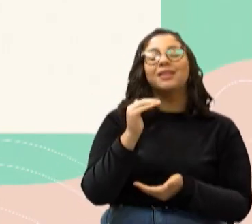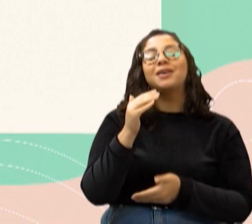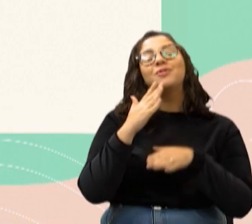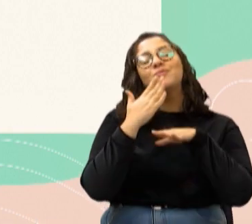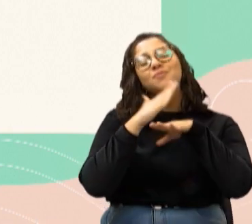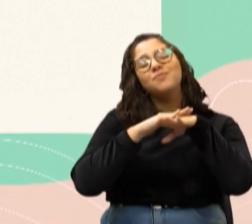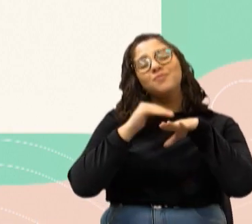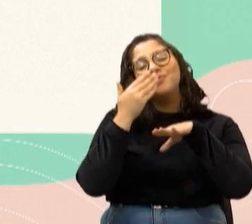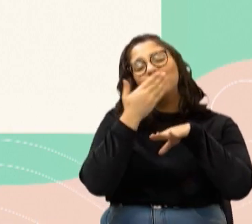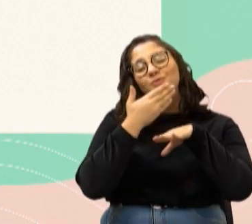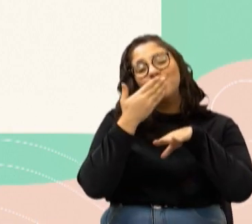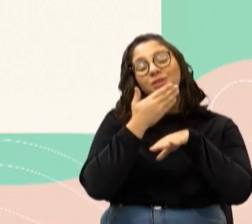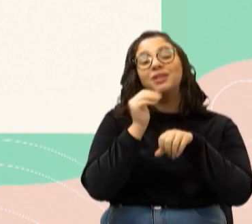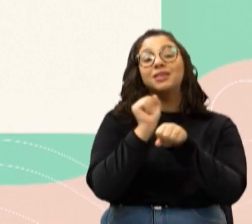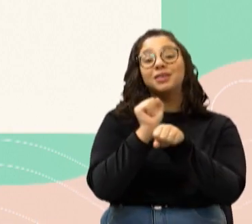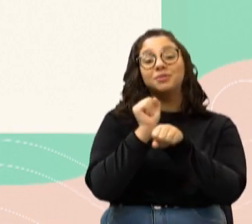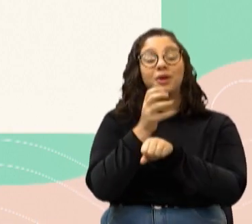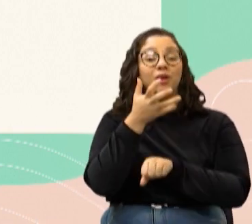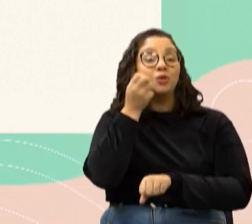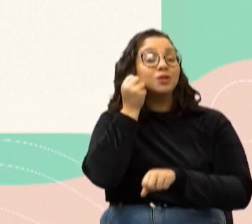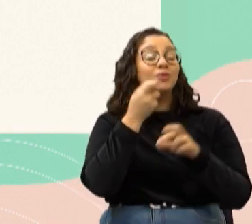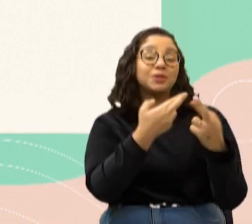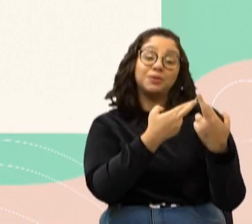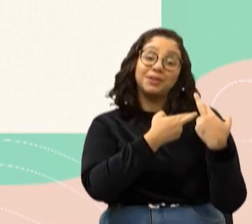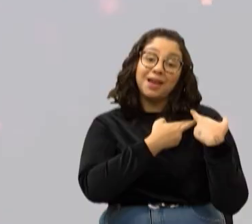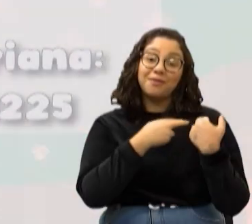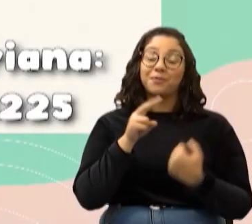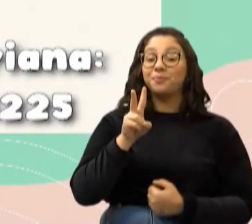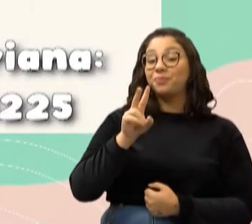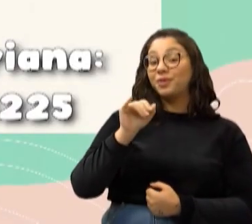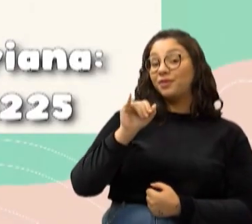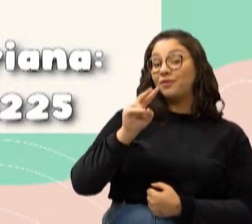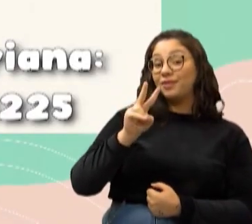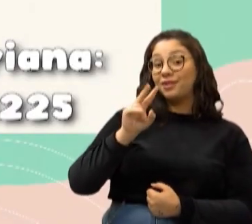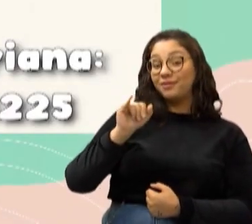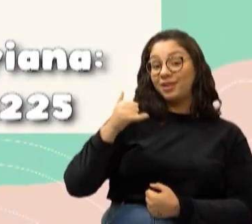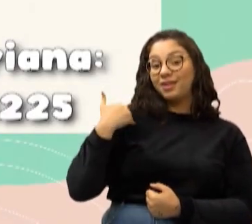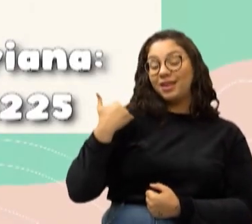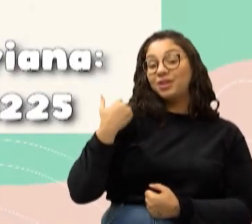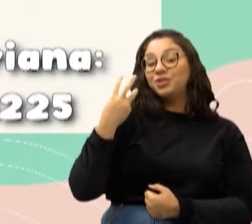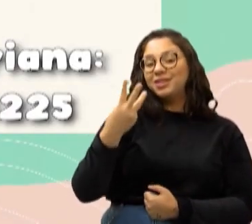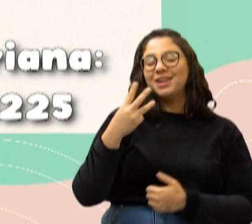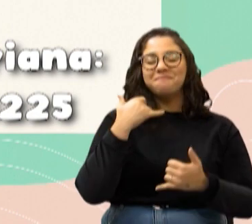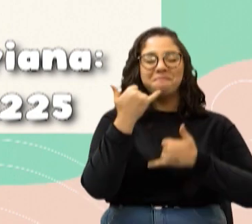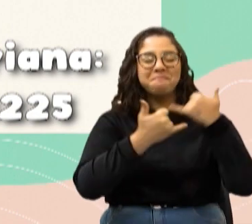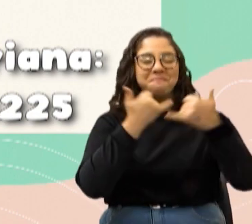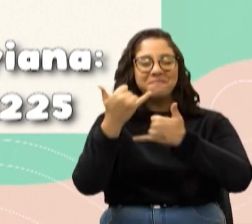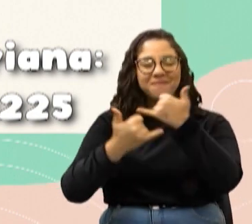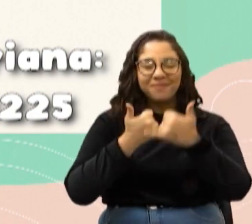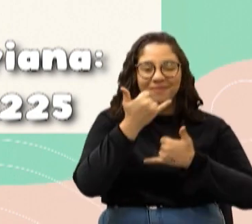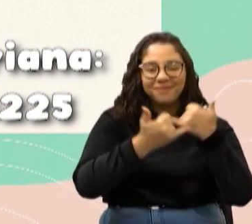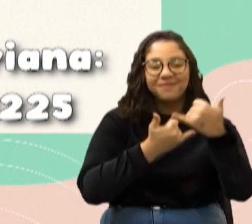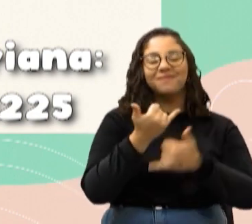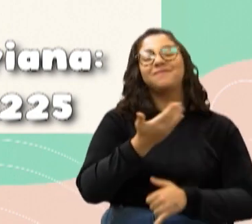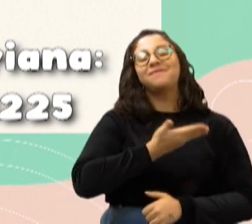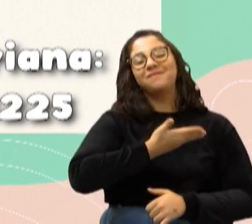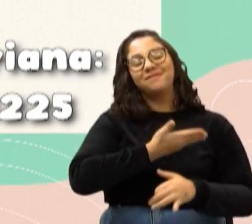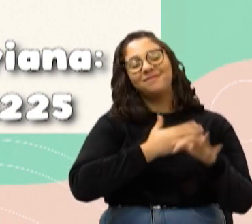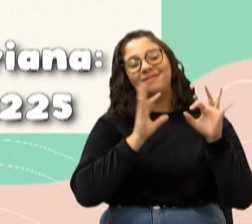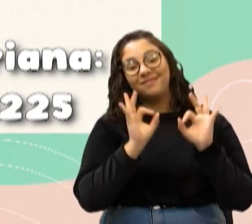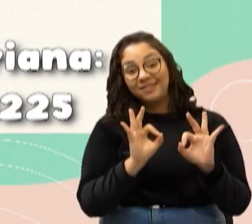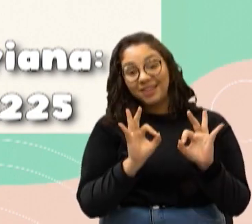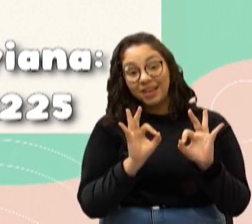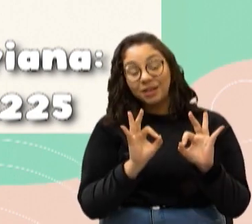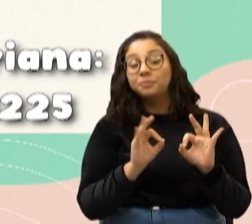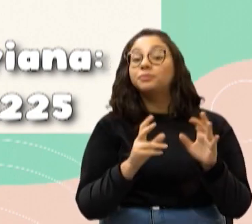super dócil. Está à espera por uma adoção responsável. Vivi tem 3 anos, é brincalhona e uma